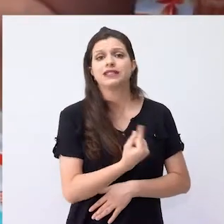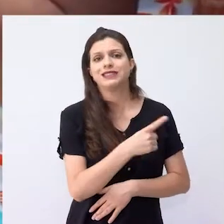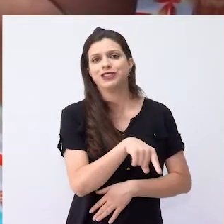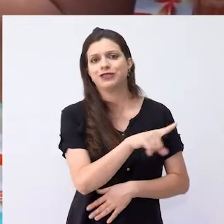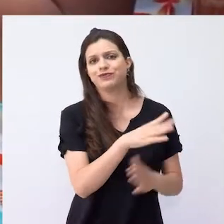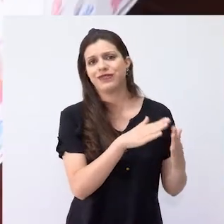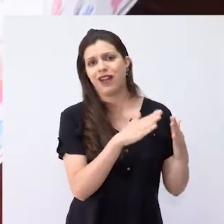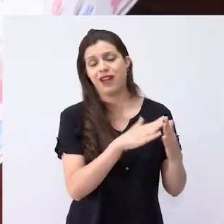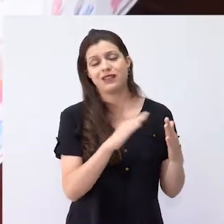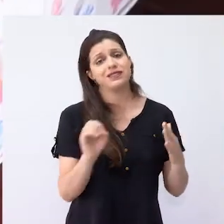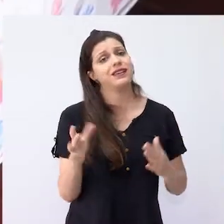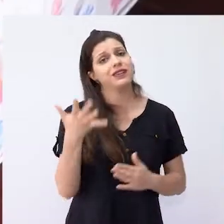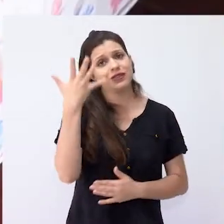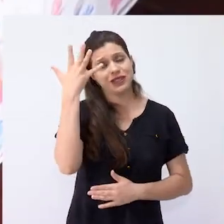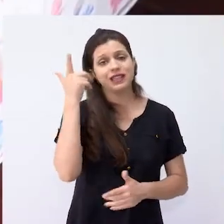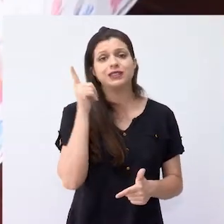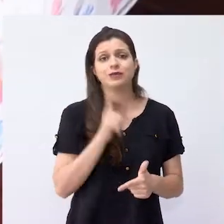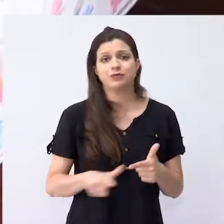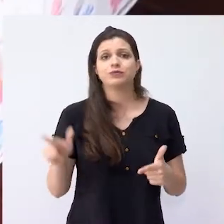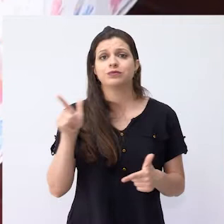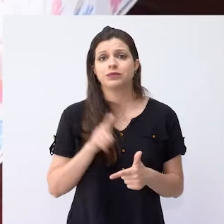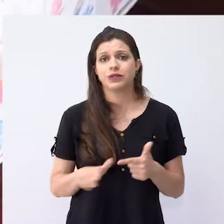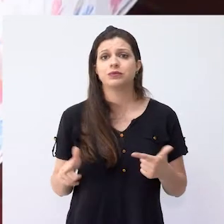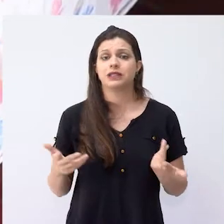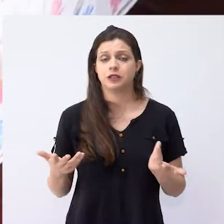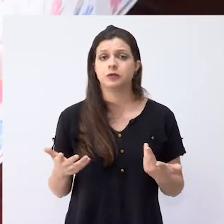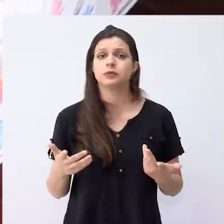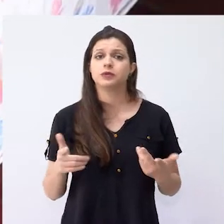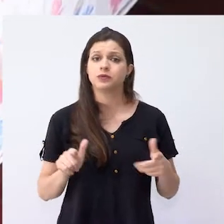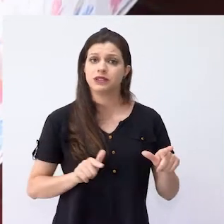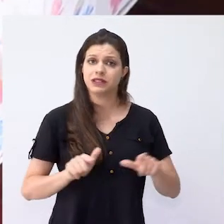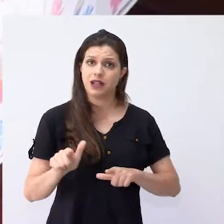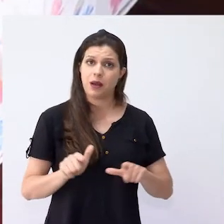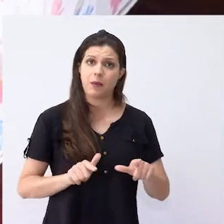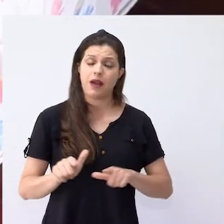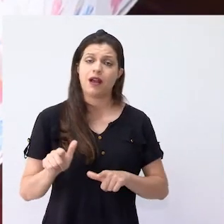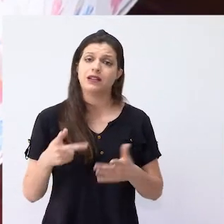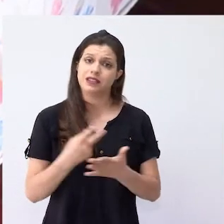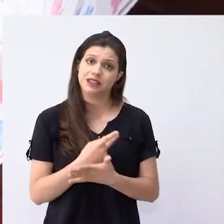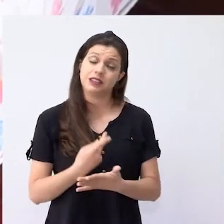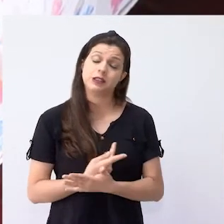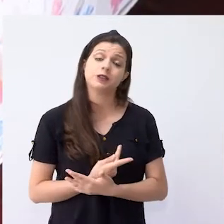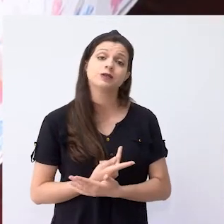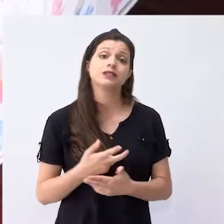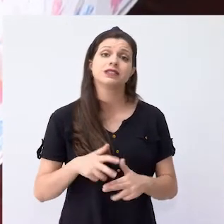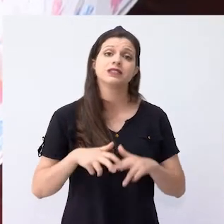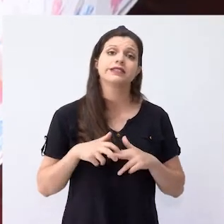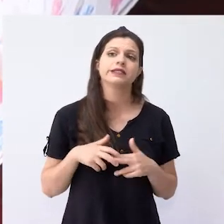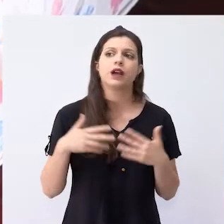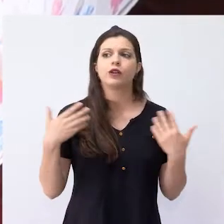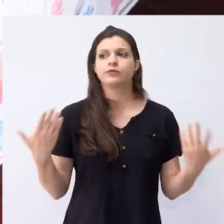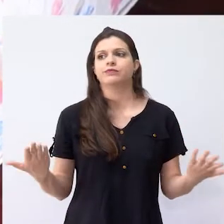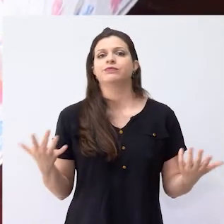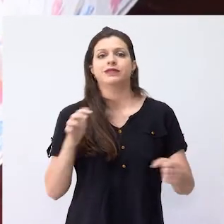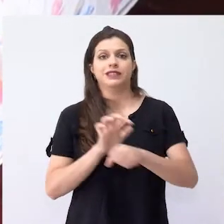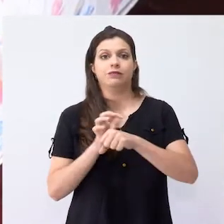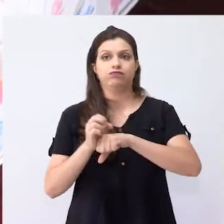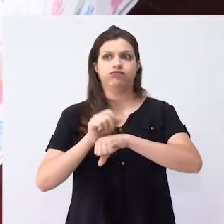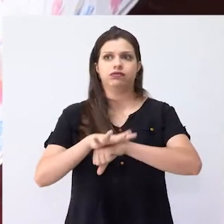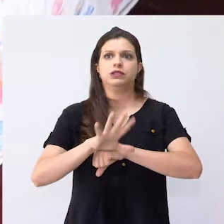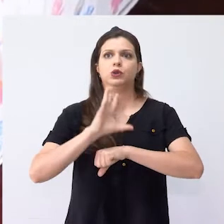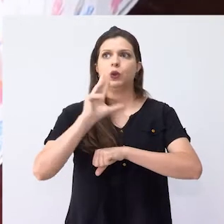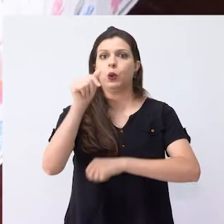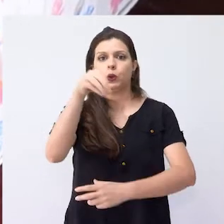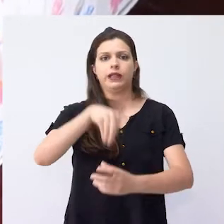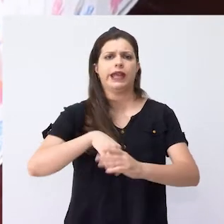situação deles estarem sozinhos, em que acontecem algumas situações de trabalho, consentido ou não, é nessa situação. E a pandemia levou